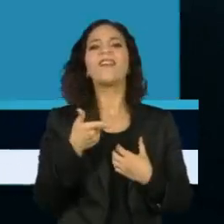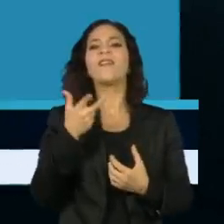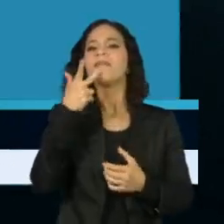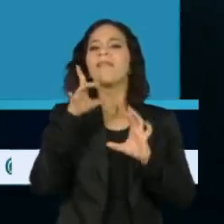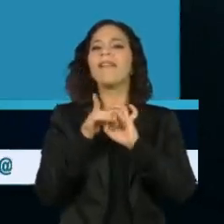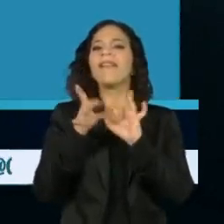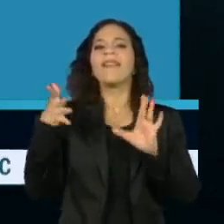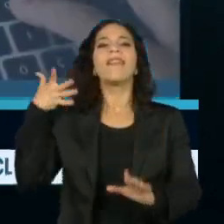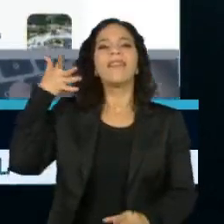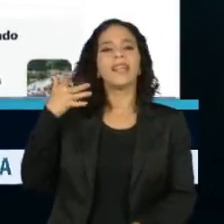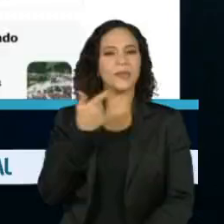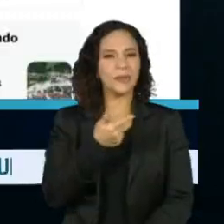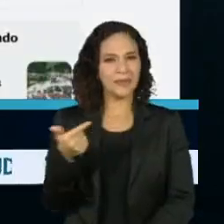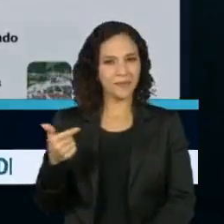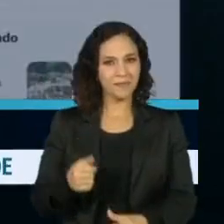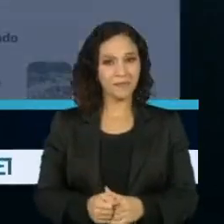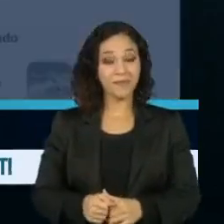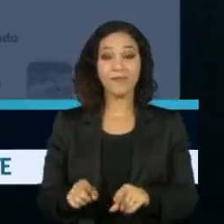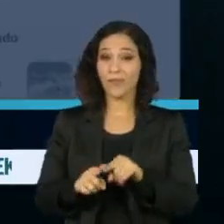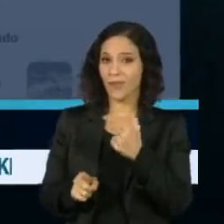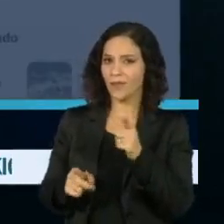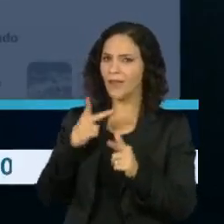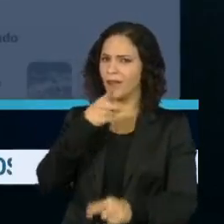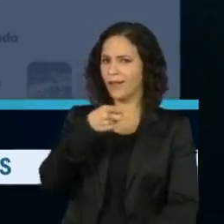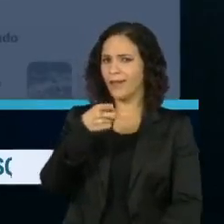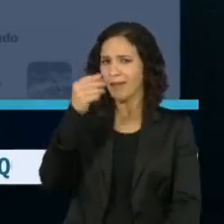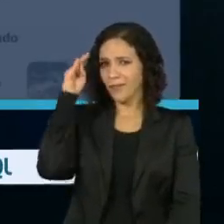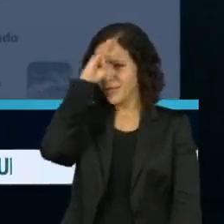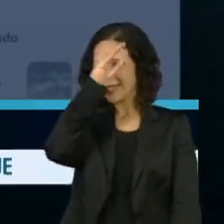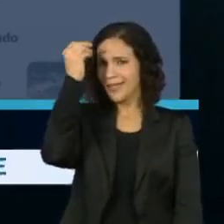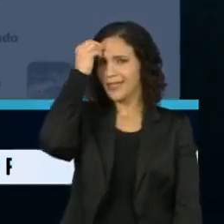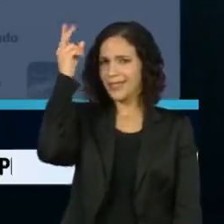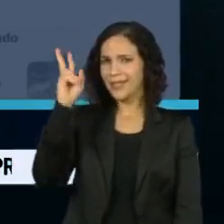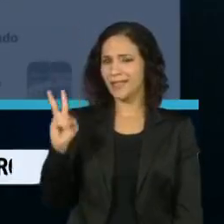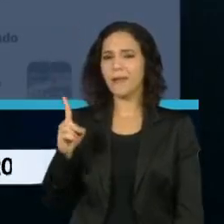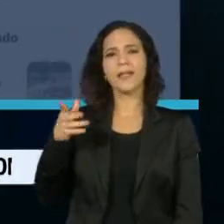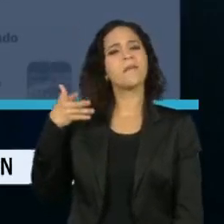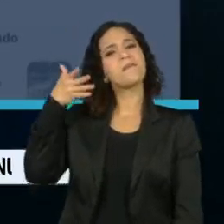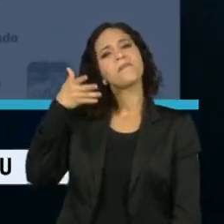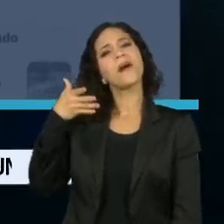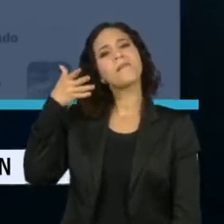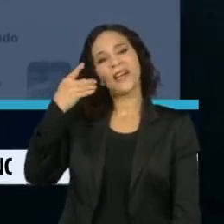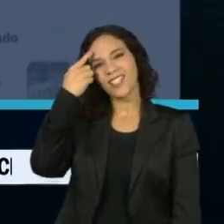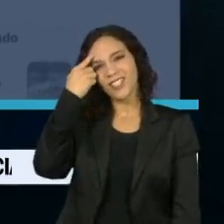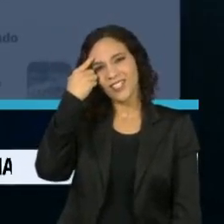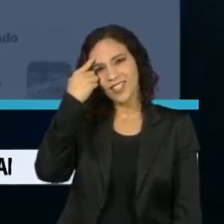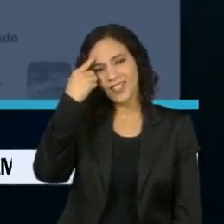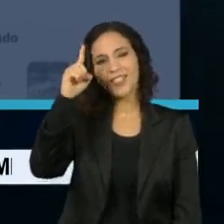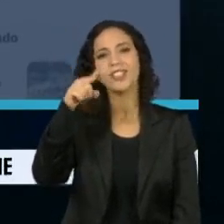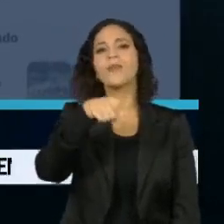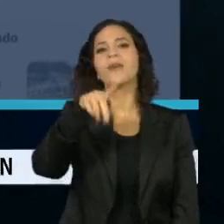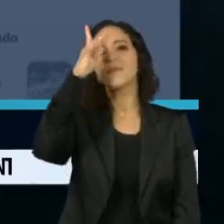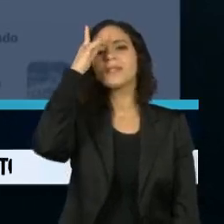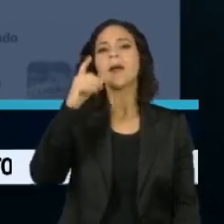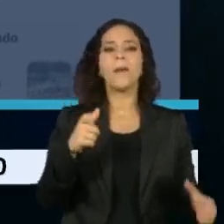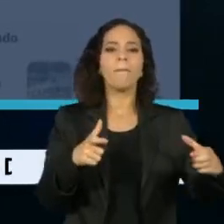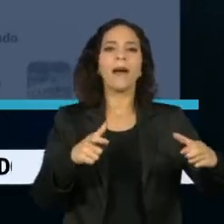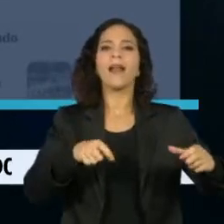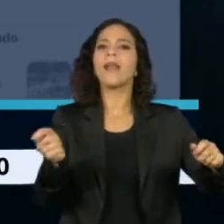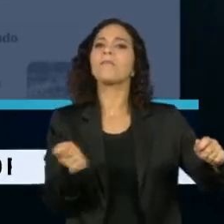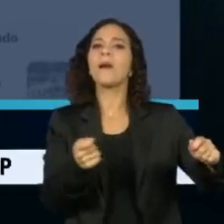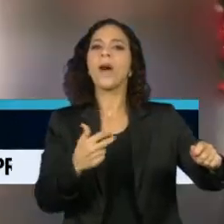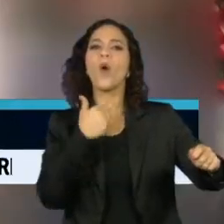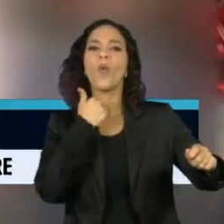pronunciamento. Para este outro, esperto é o Bolsonaro de fazer o pronunciamento no dia que todas as panelas da casa estão